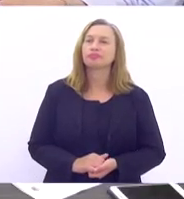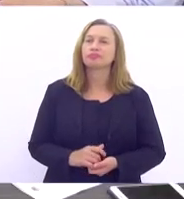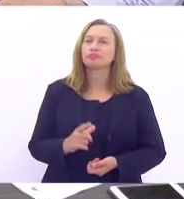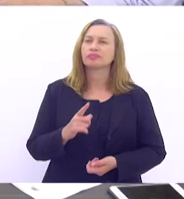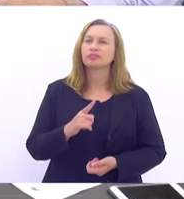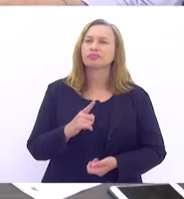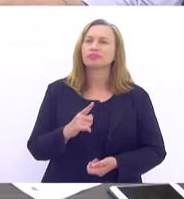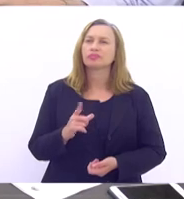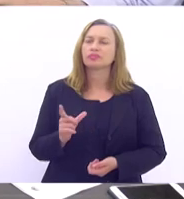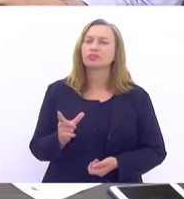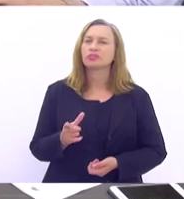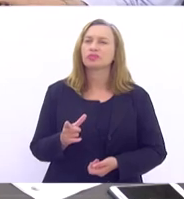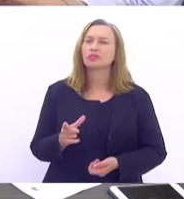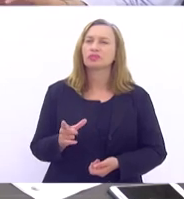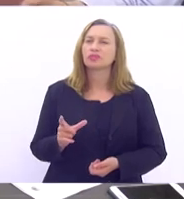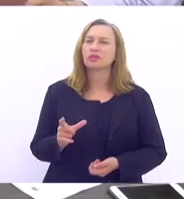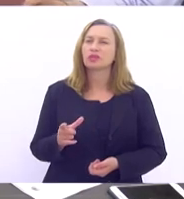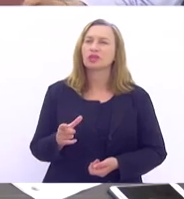de passaportes